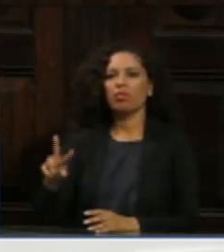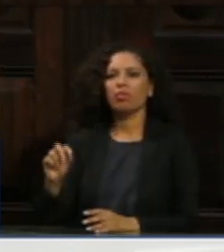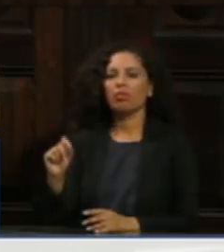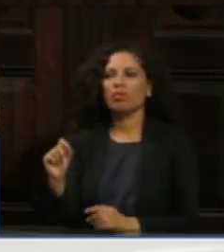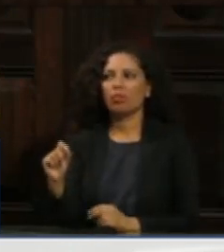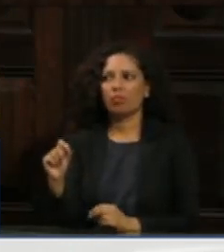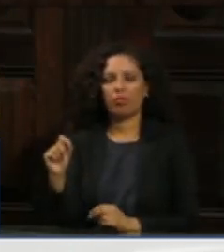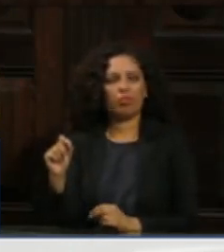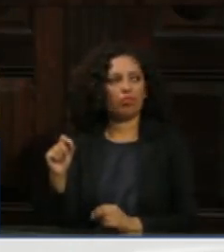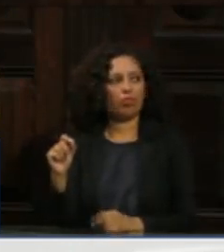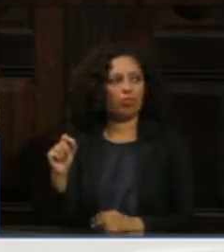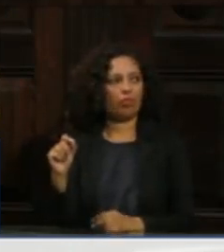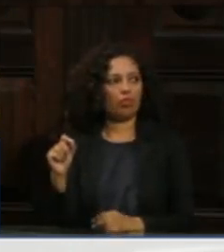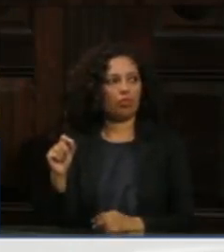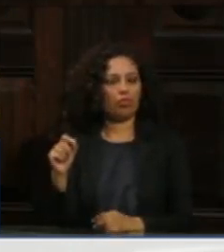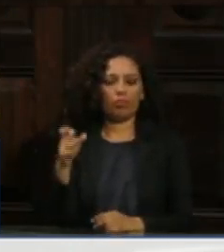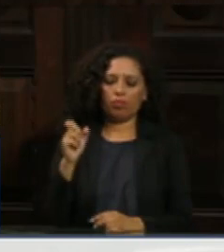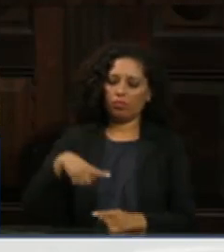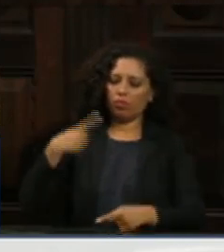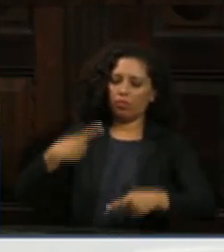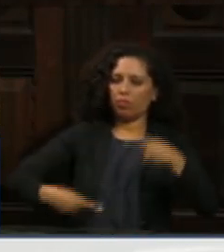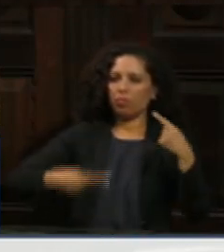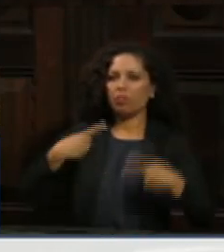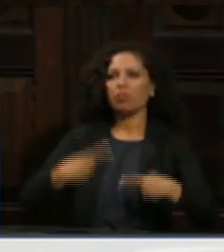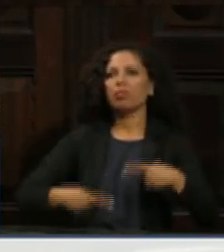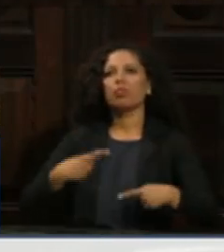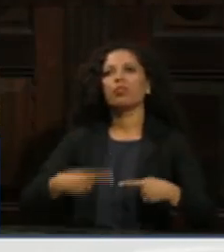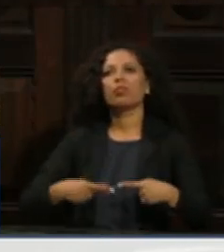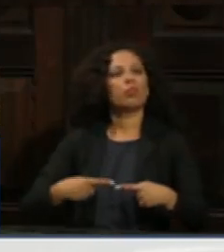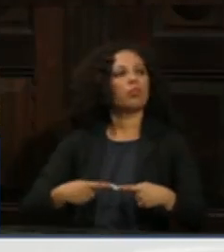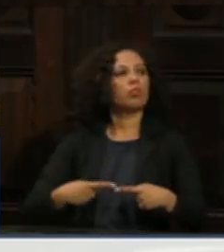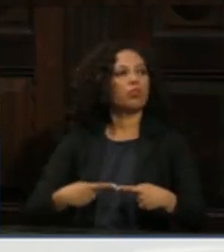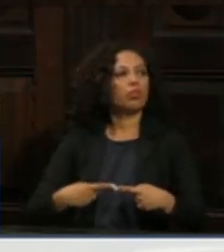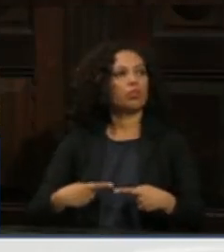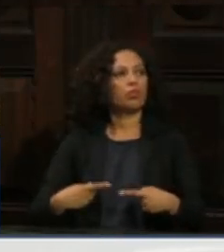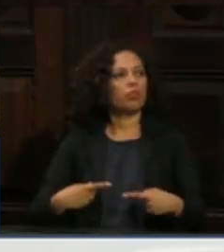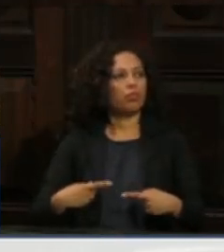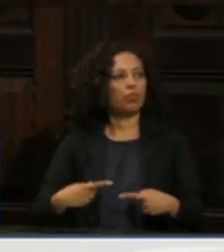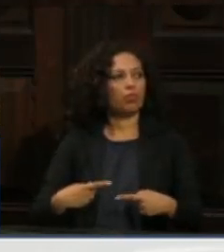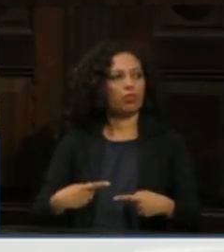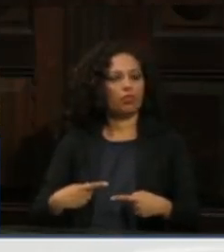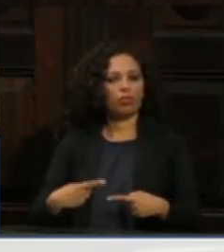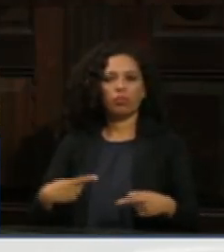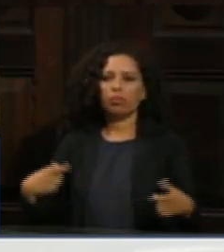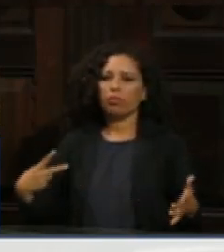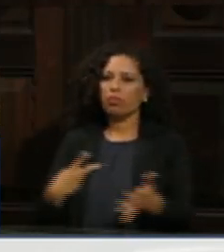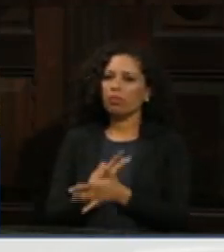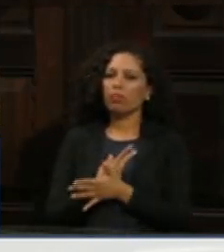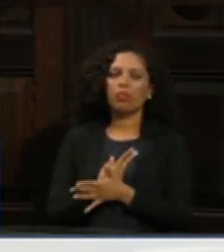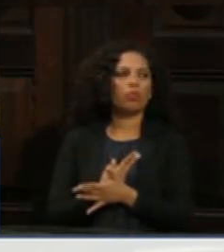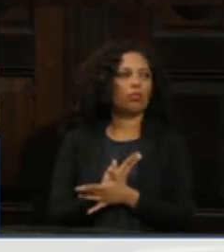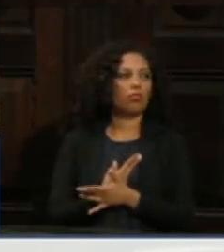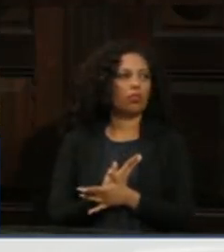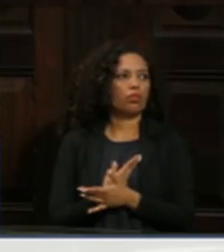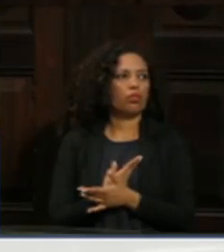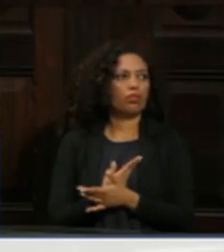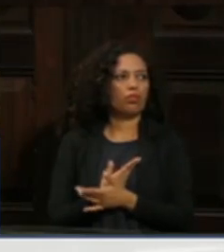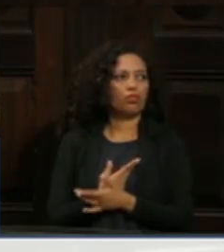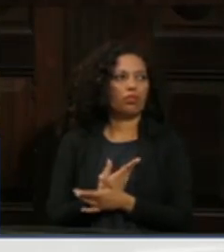o uso da tribuna, o uso da palavra, né? Porque já teve agentes do Ministério Público que criticaram,